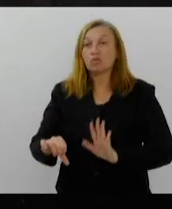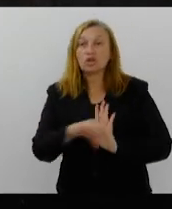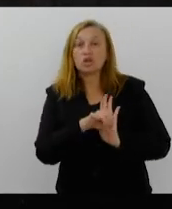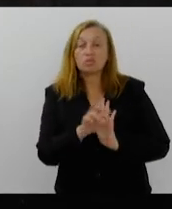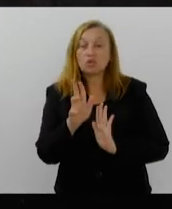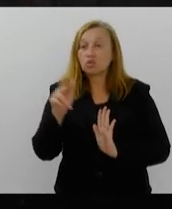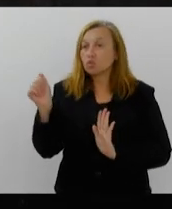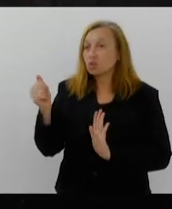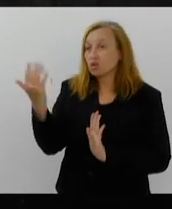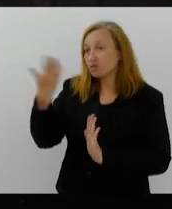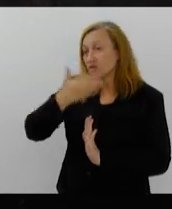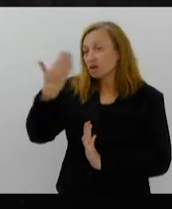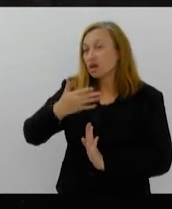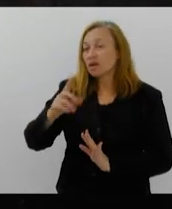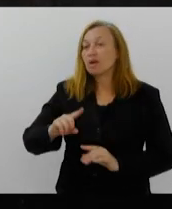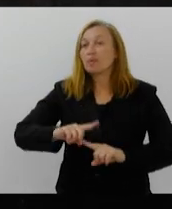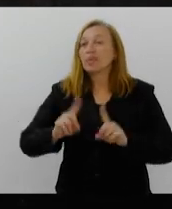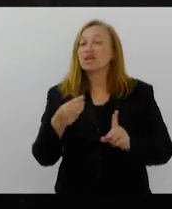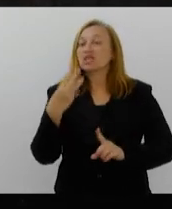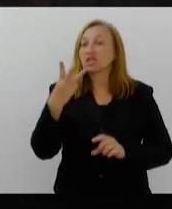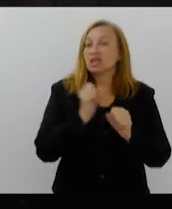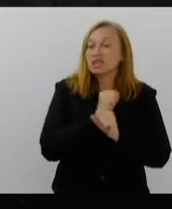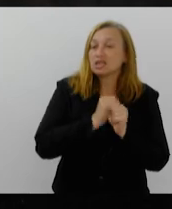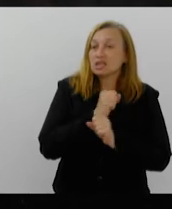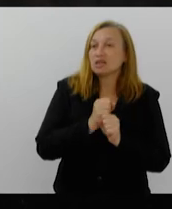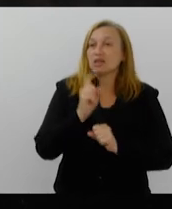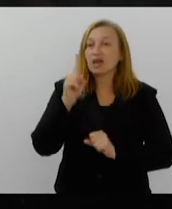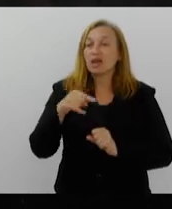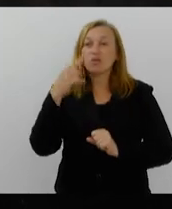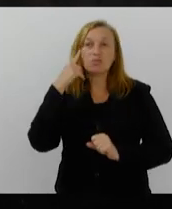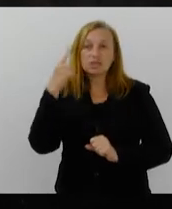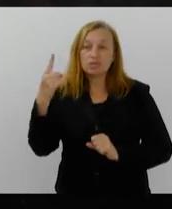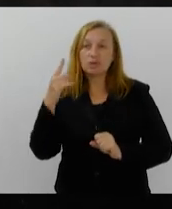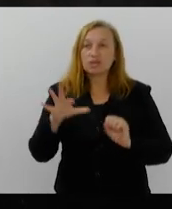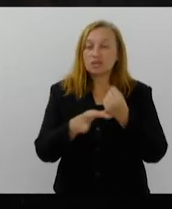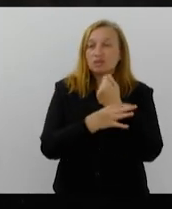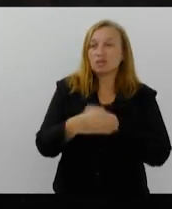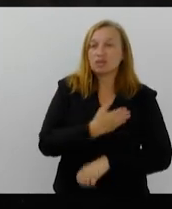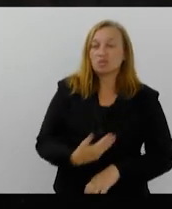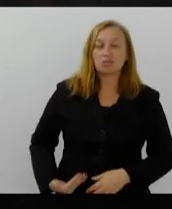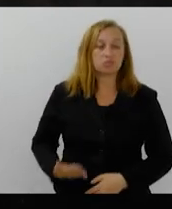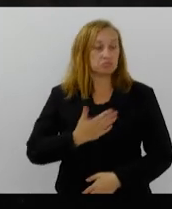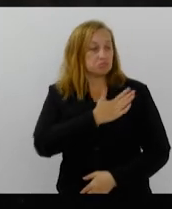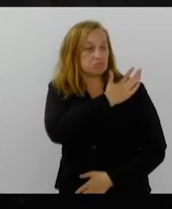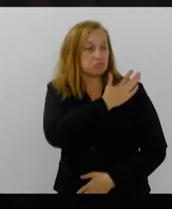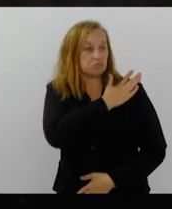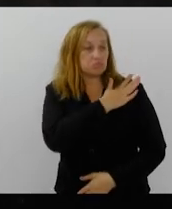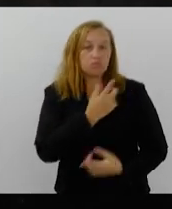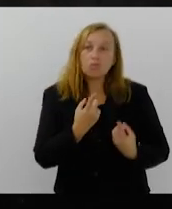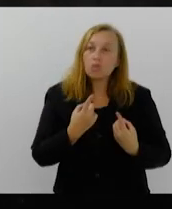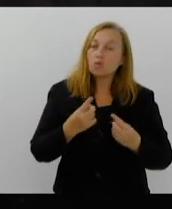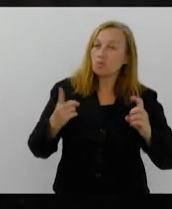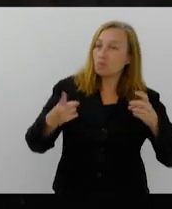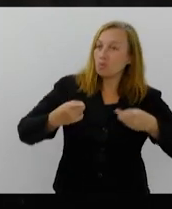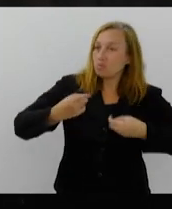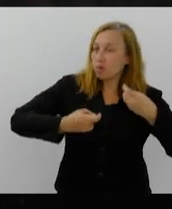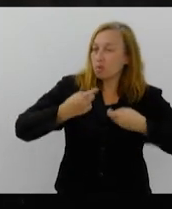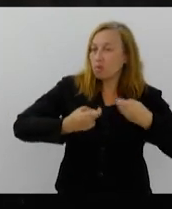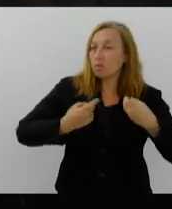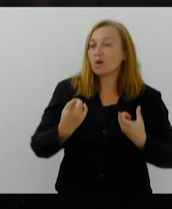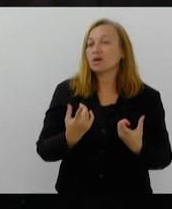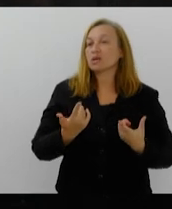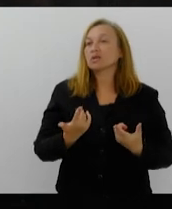há pelo menos 3 décadas essa é a lógica da segurança pública. Militarizada, o confronto, sem